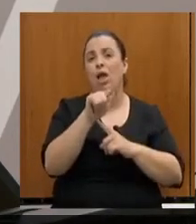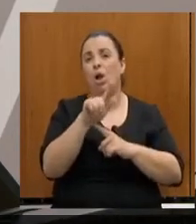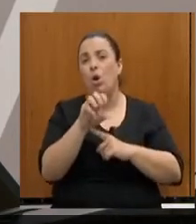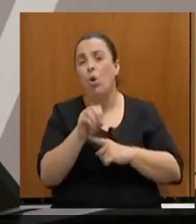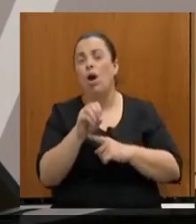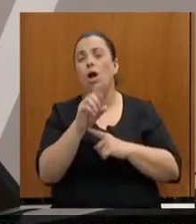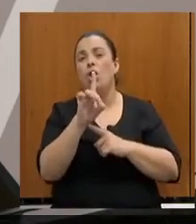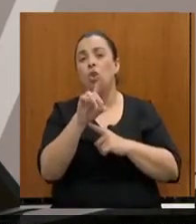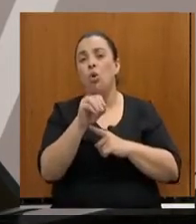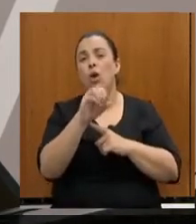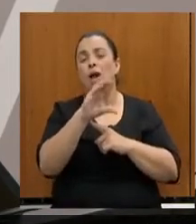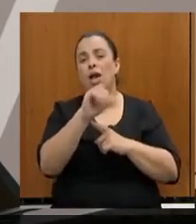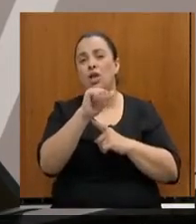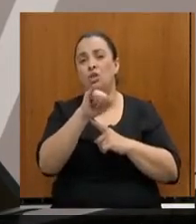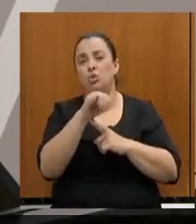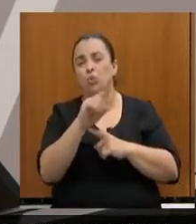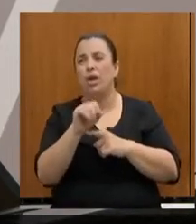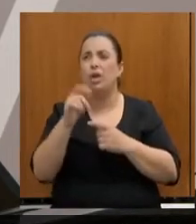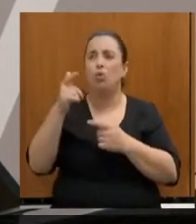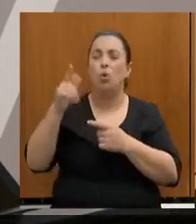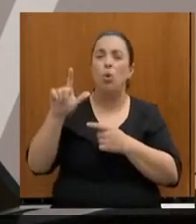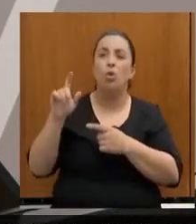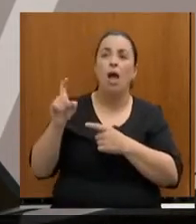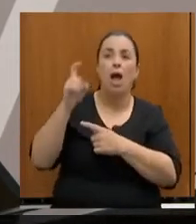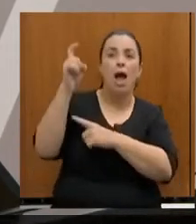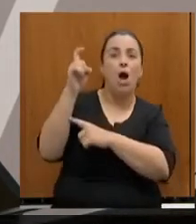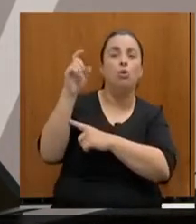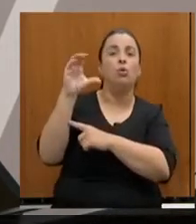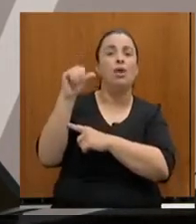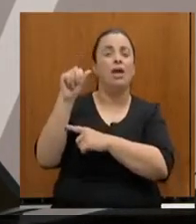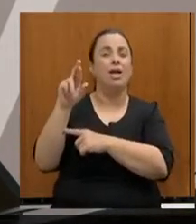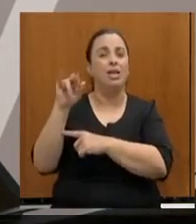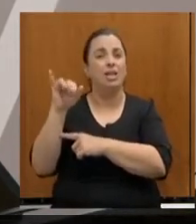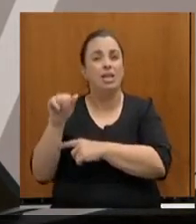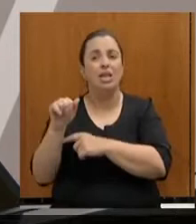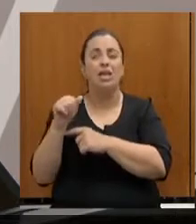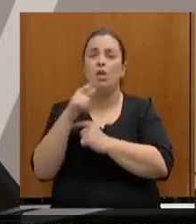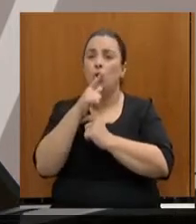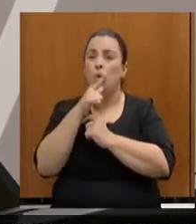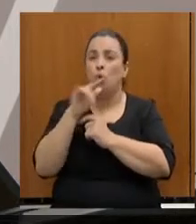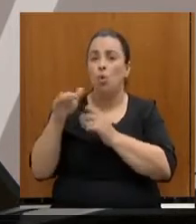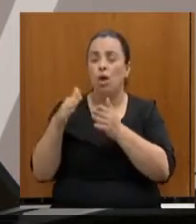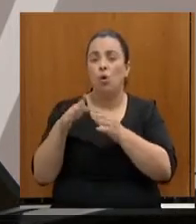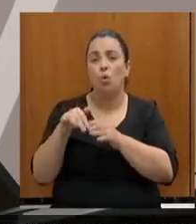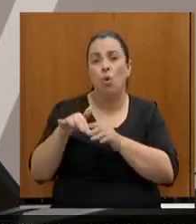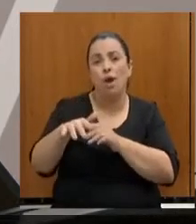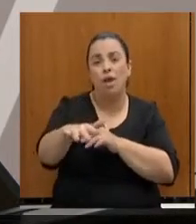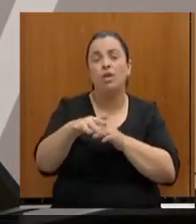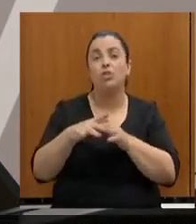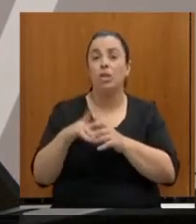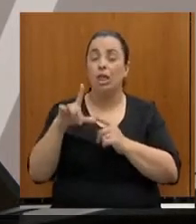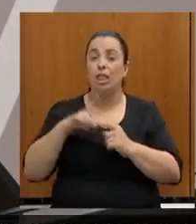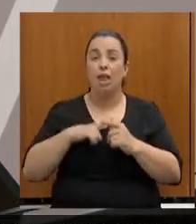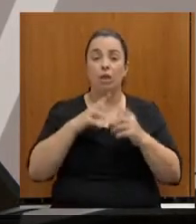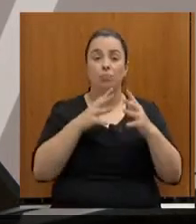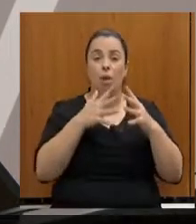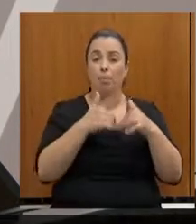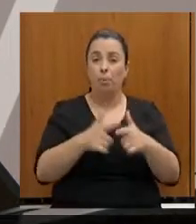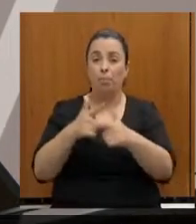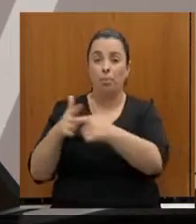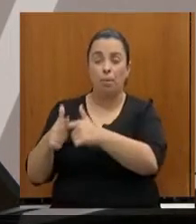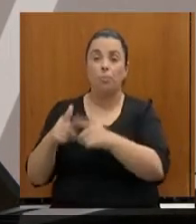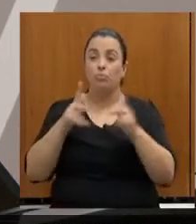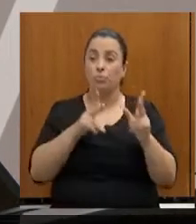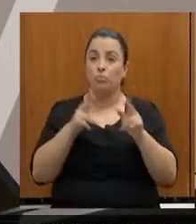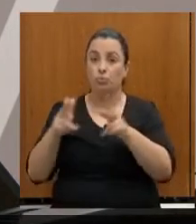mas também o alto querer a corrente com a gente onde nós temos conflitos semelhantes como a